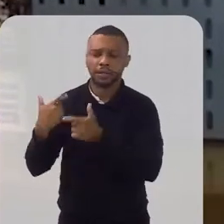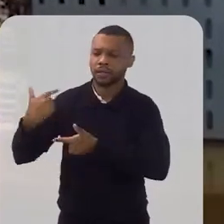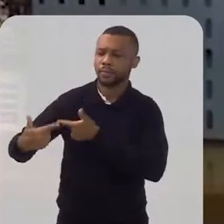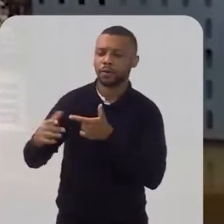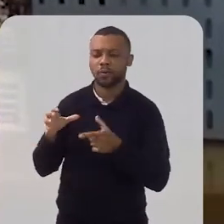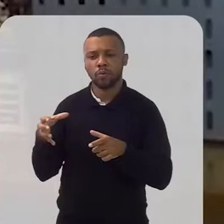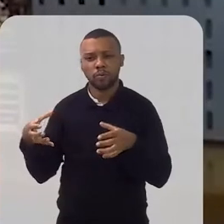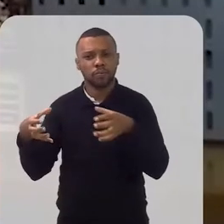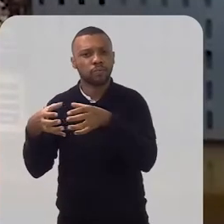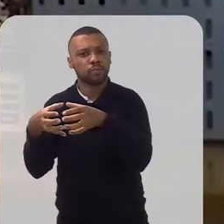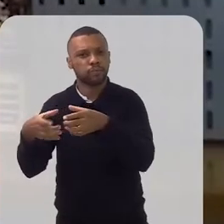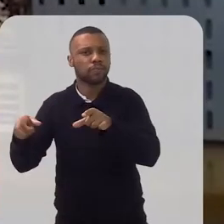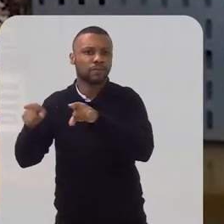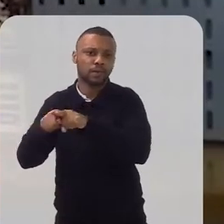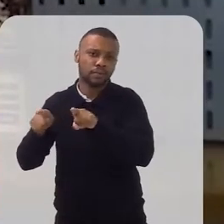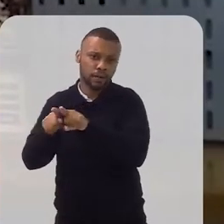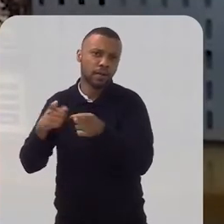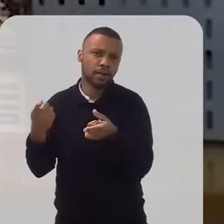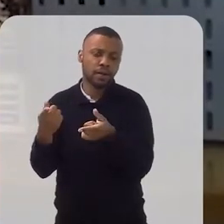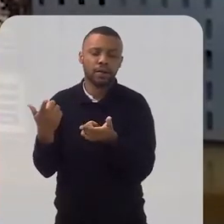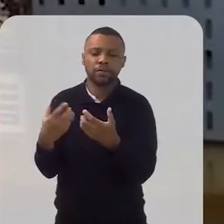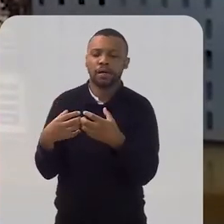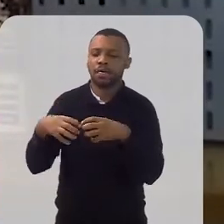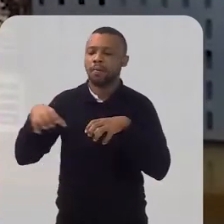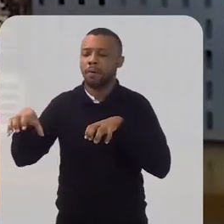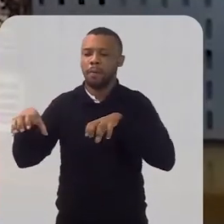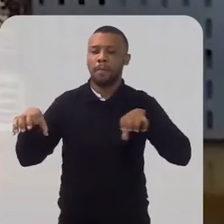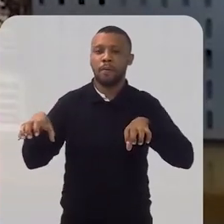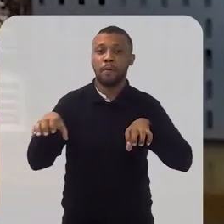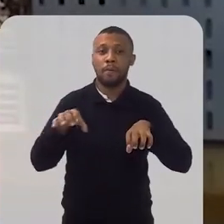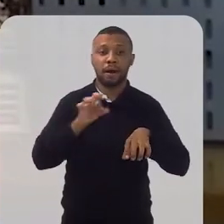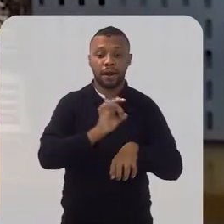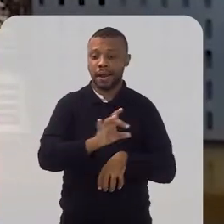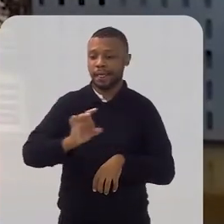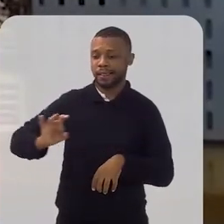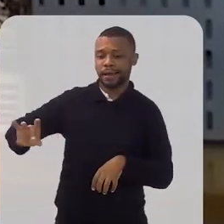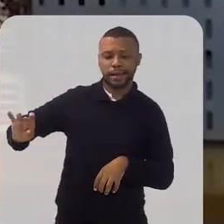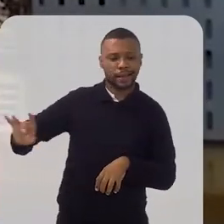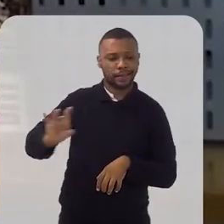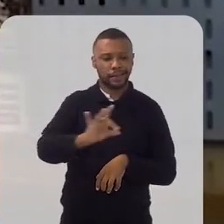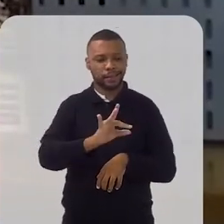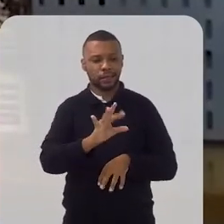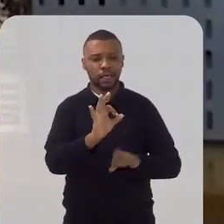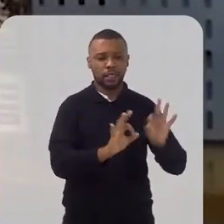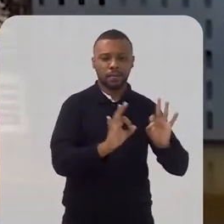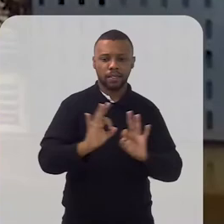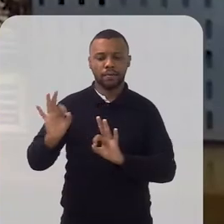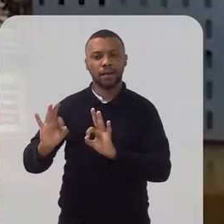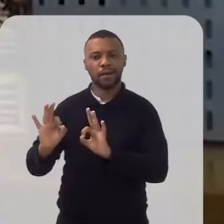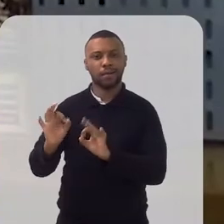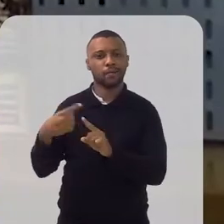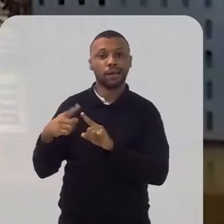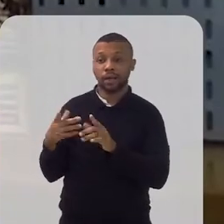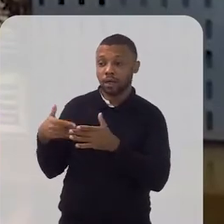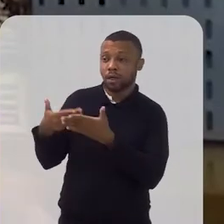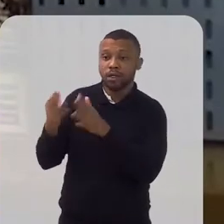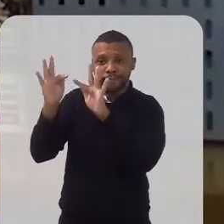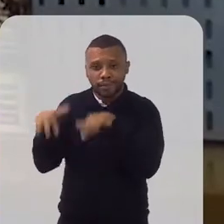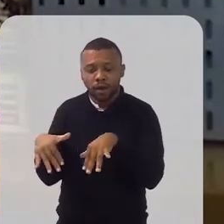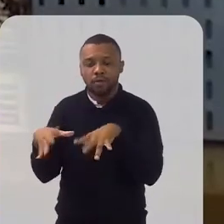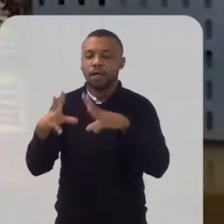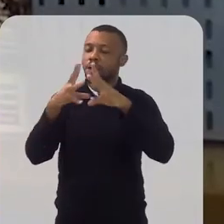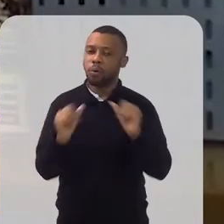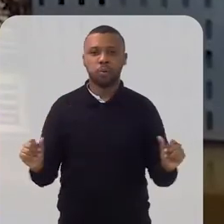também coletiva, né, e não separada, cada um fazendo o seu projeto, porque no final se dissolve, se dilui. Então, assim, a gente